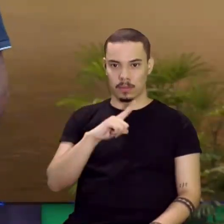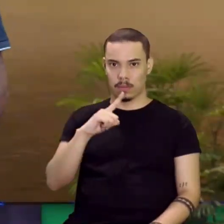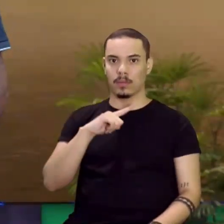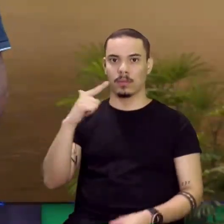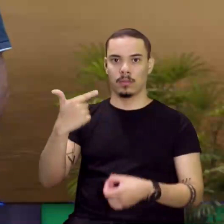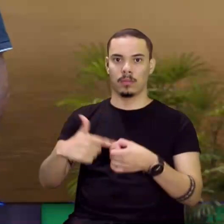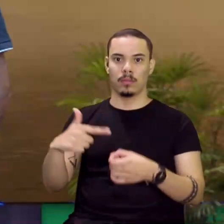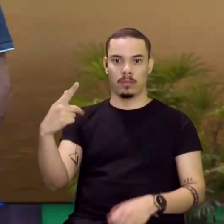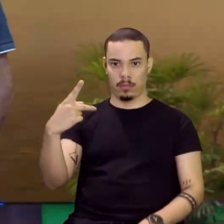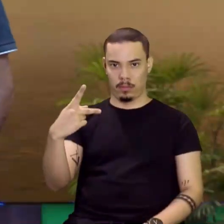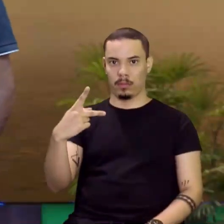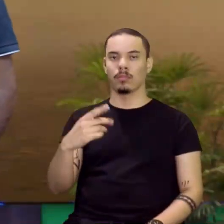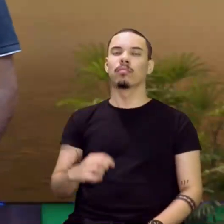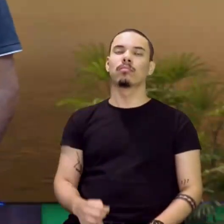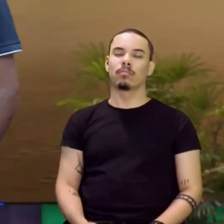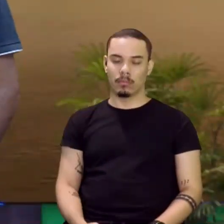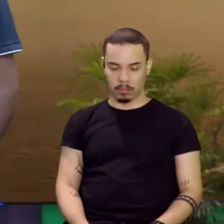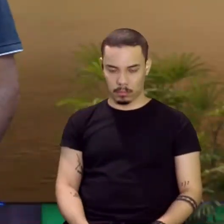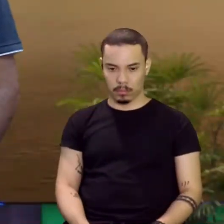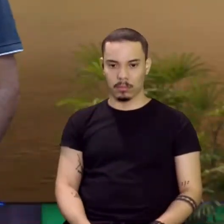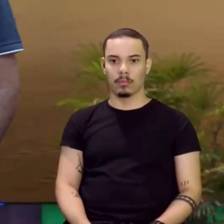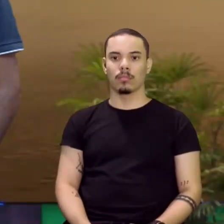gás natural, sim.